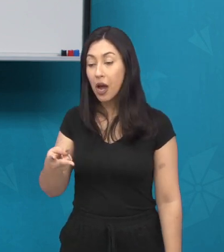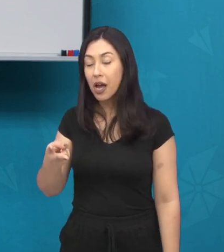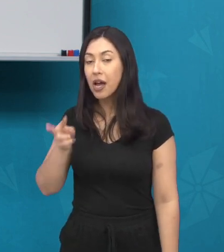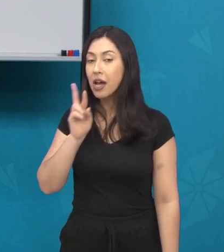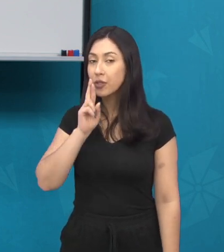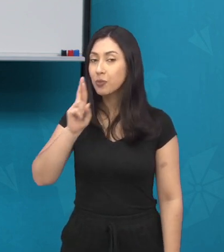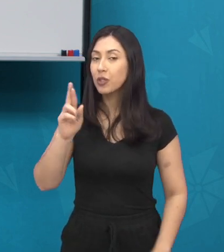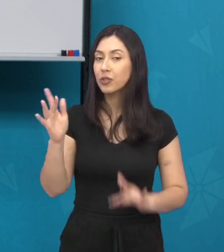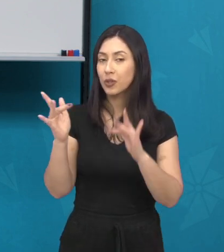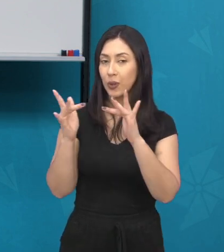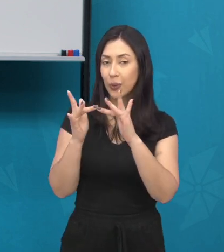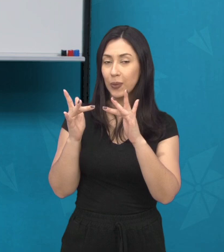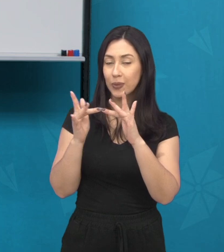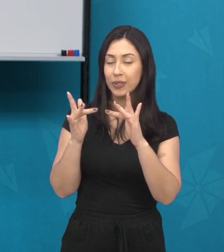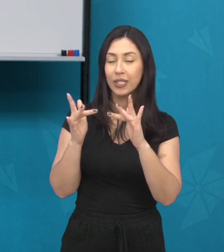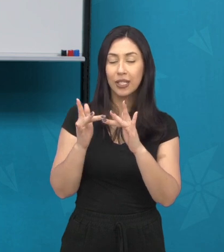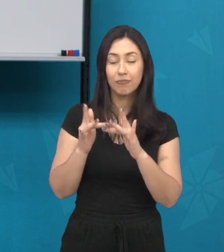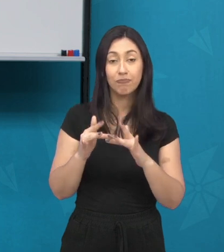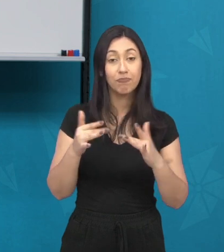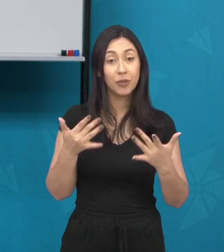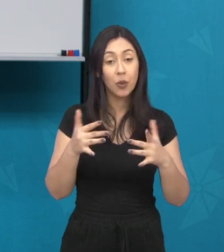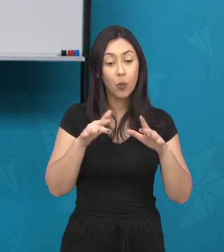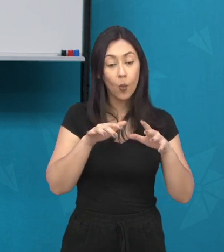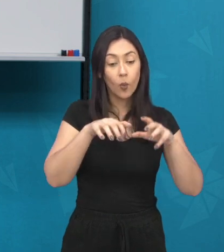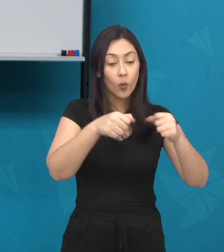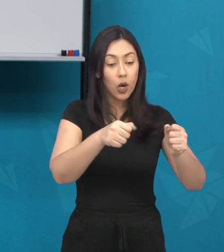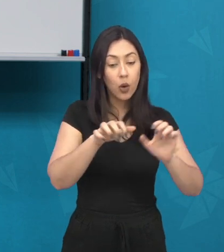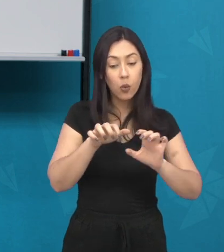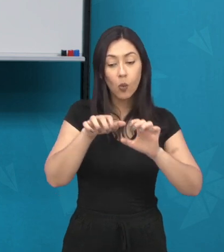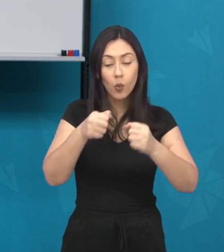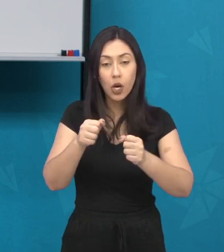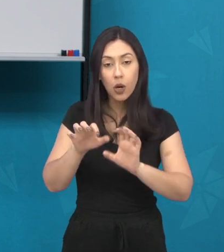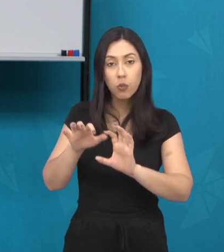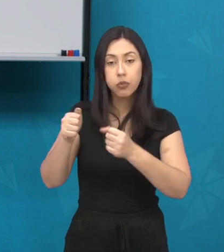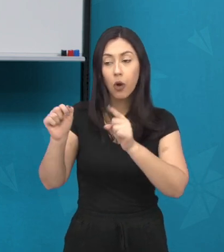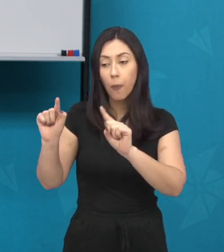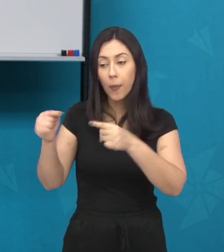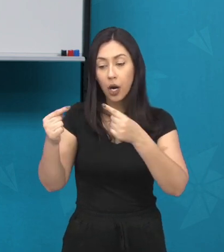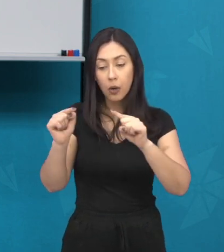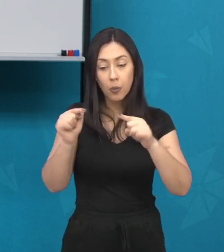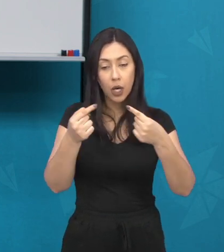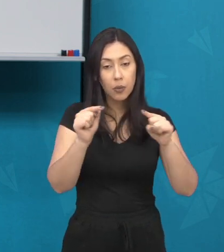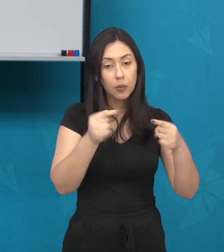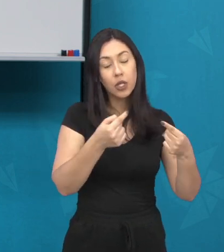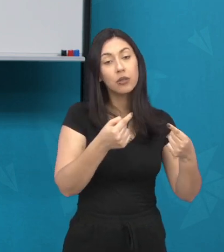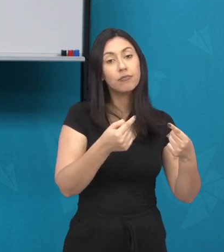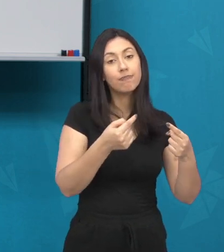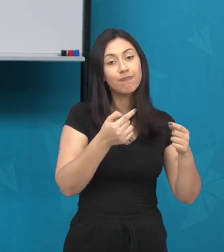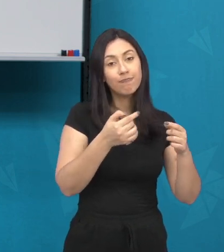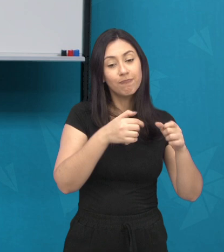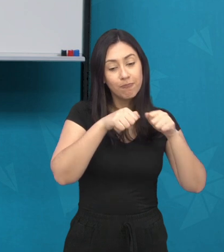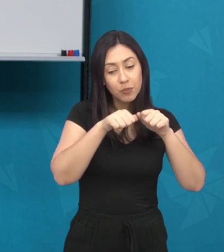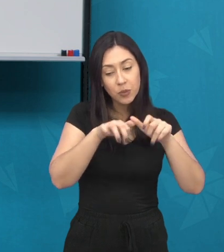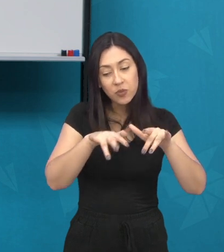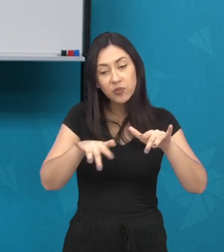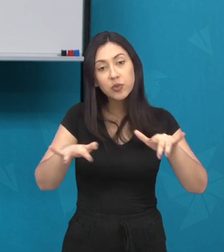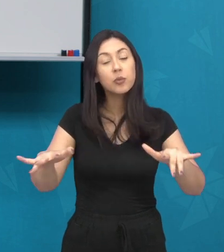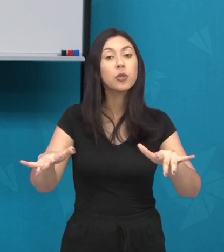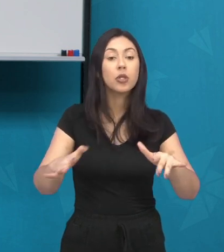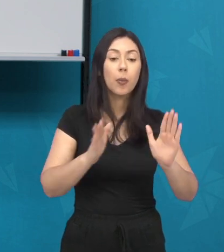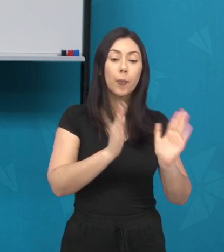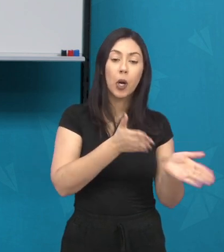paração reação de contato essas forças vão se anulando e essa força entre aspas distribuída entre 1 2